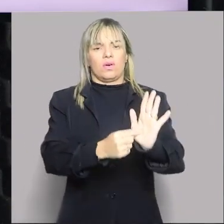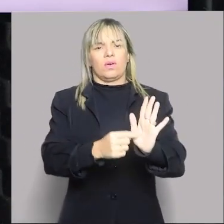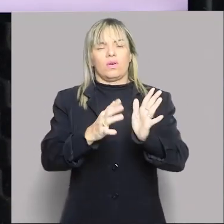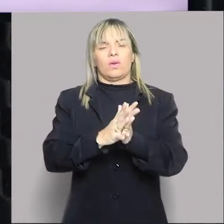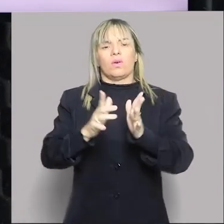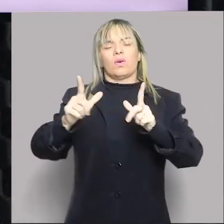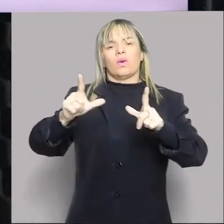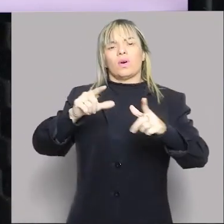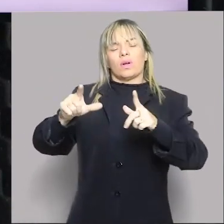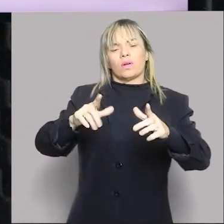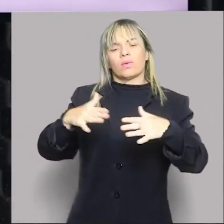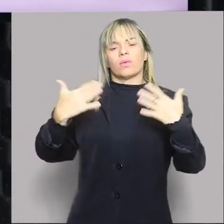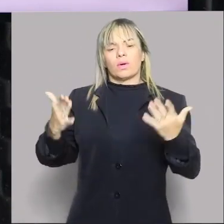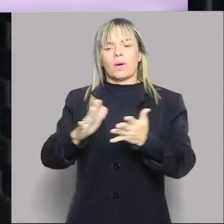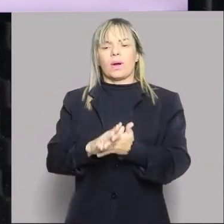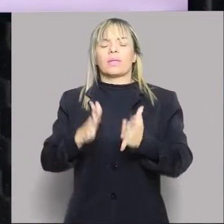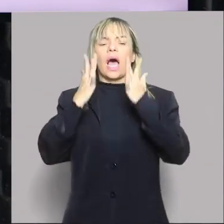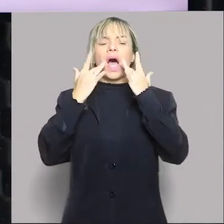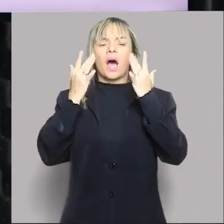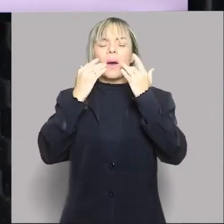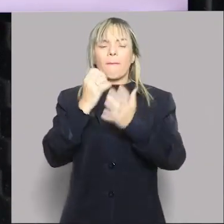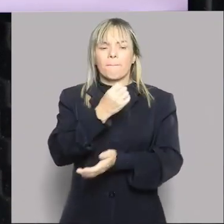vocês. E isso é muito bom.